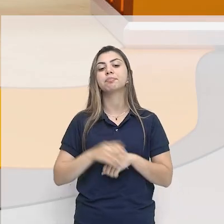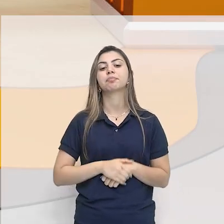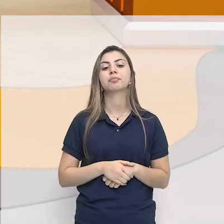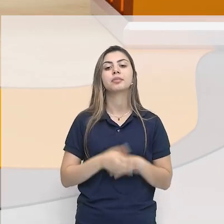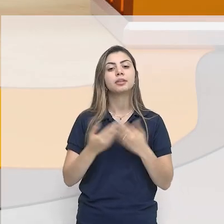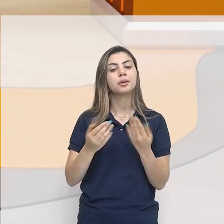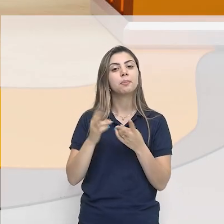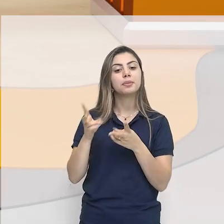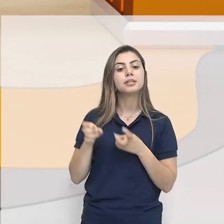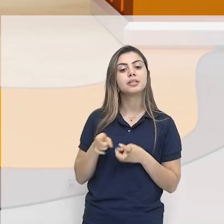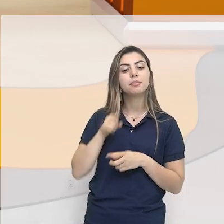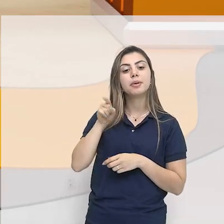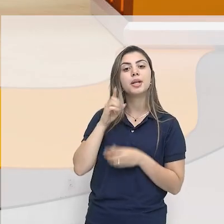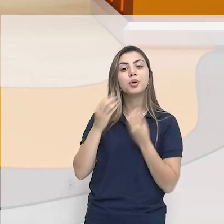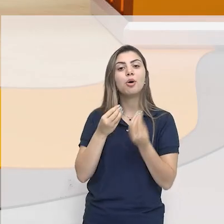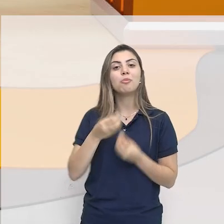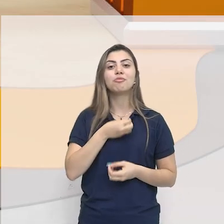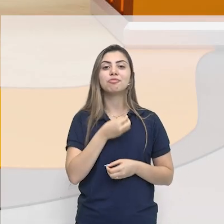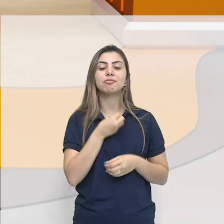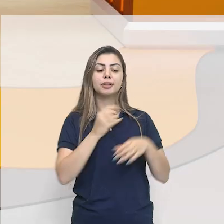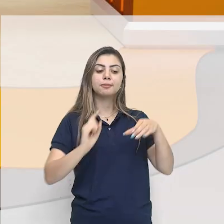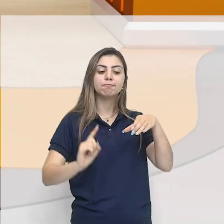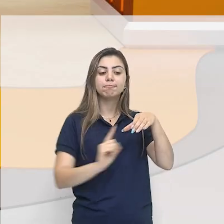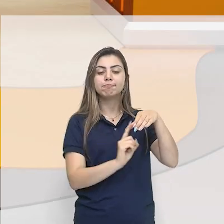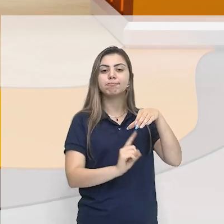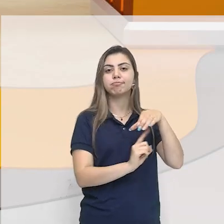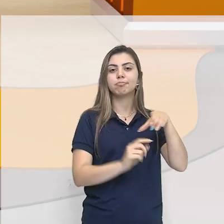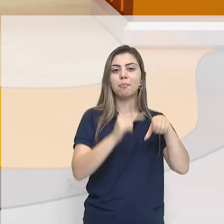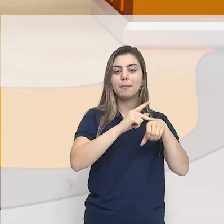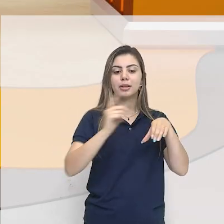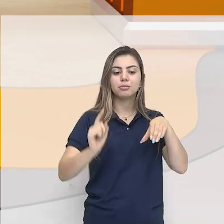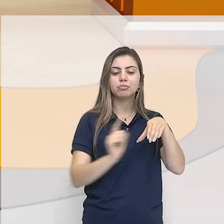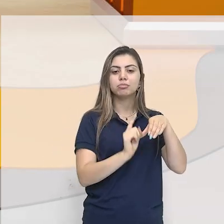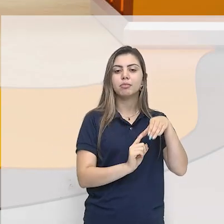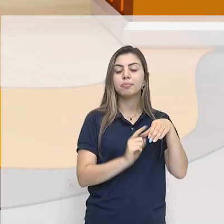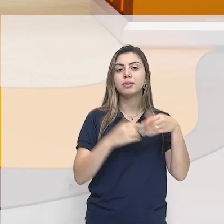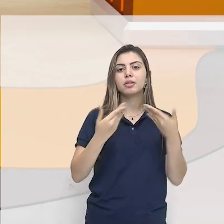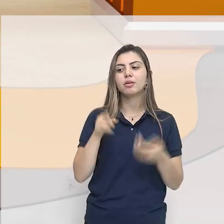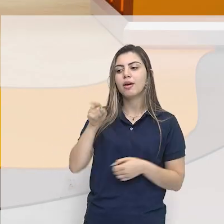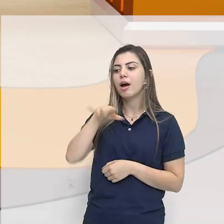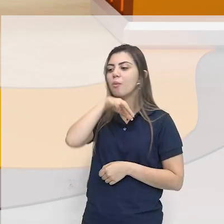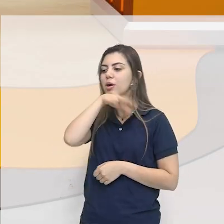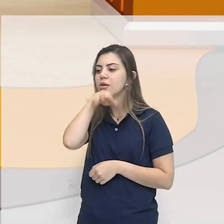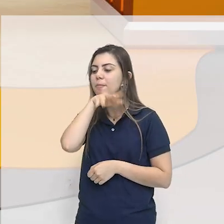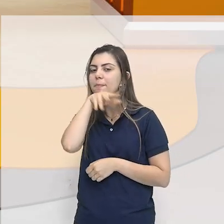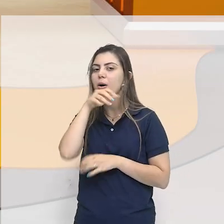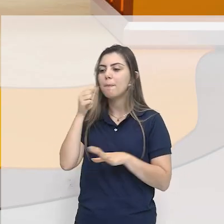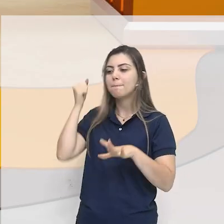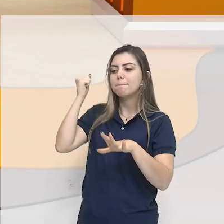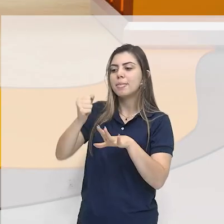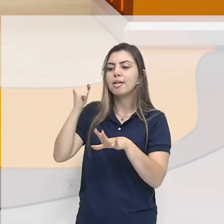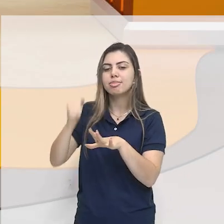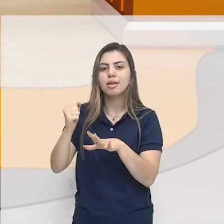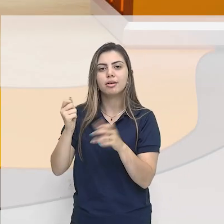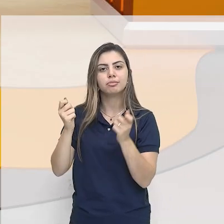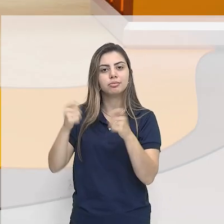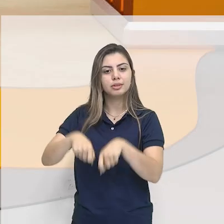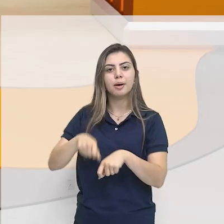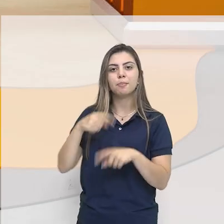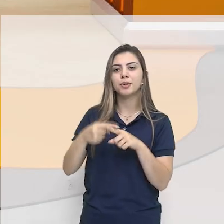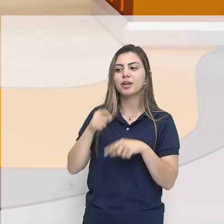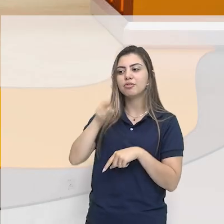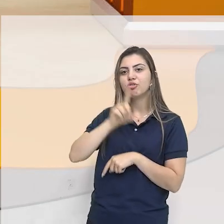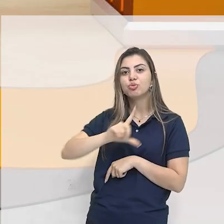O Homo sapiens neanderthalensis. Então, agora eu posso matar animais, porque eu vou conseguir